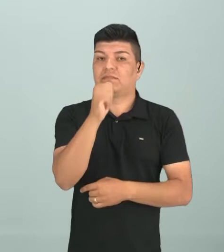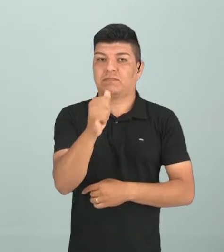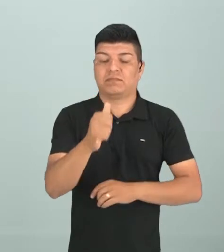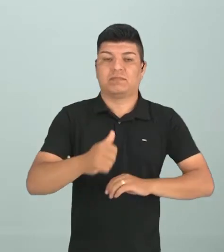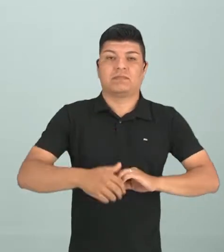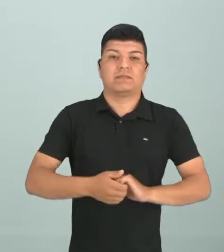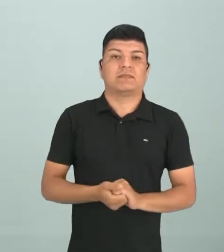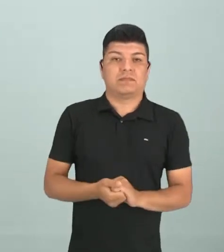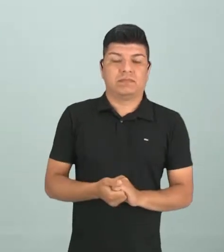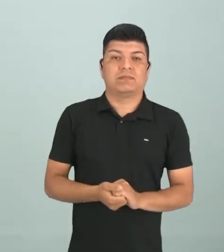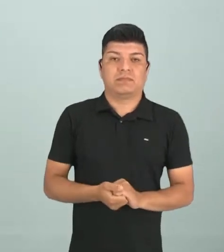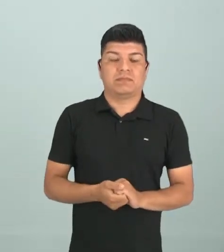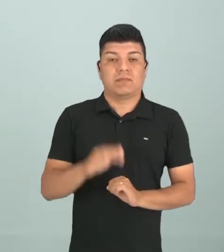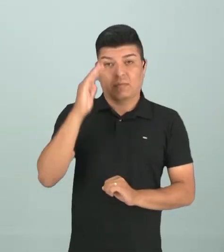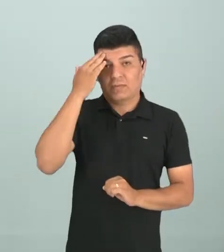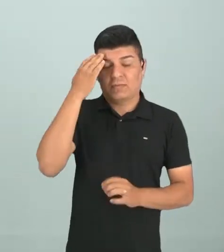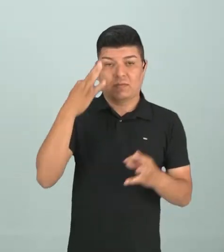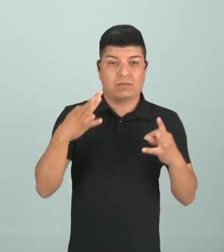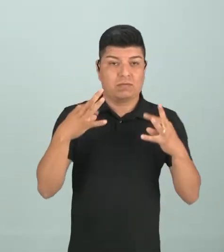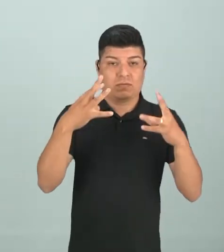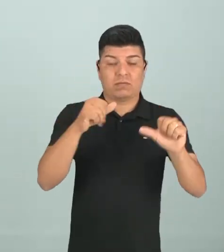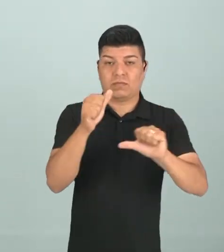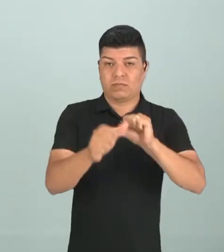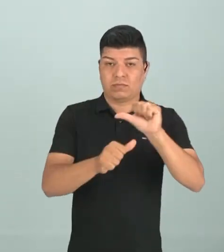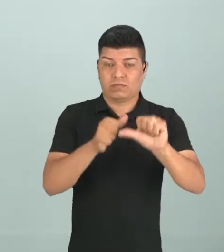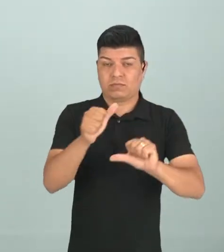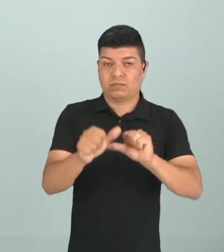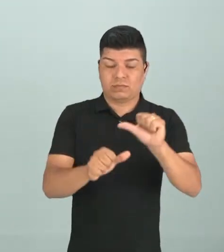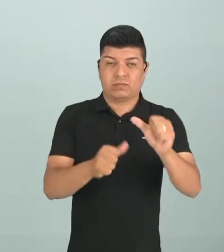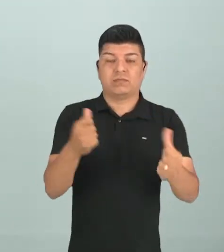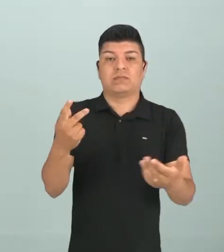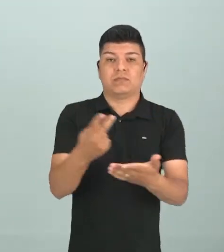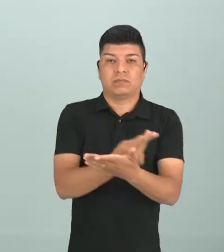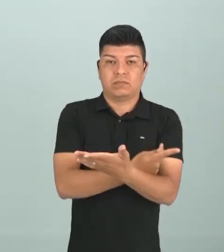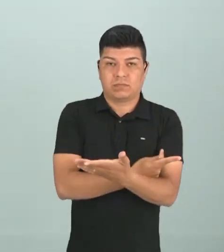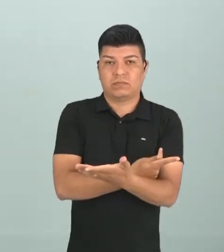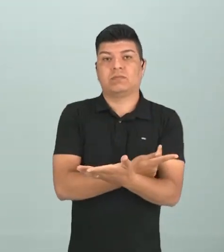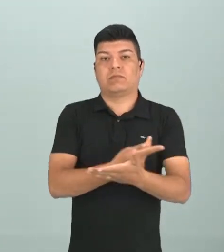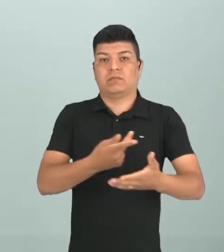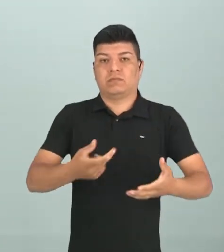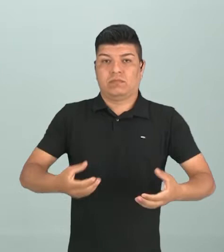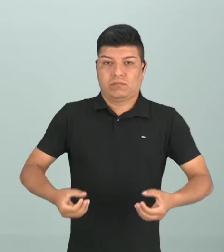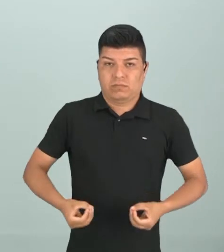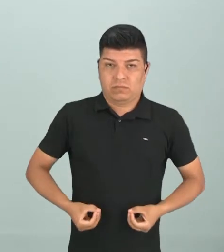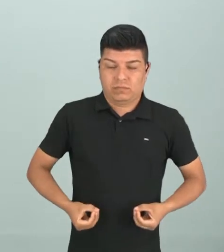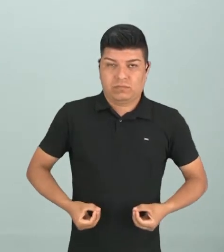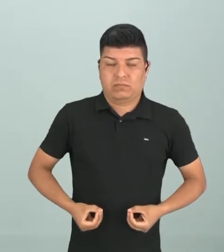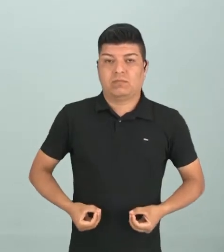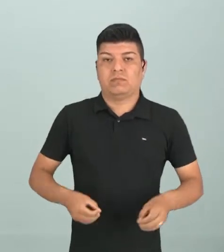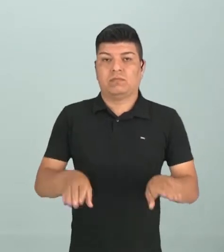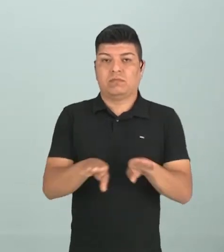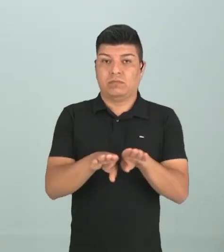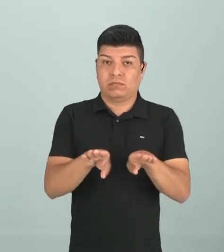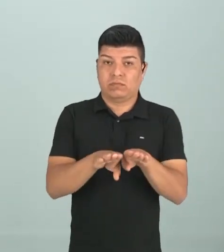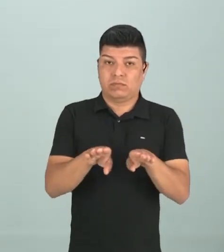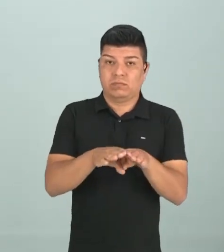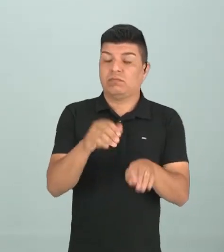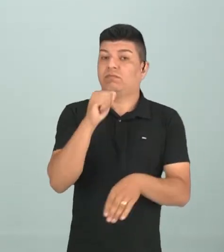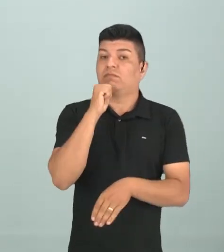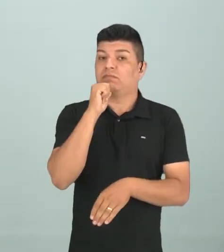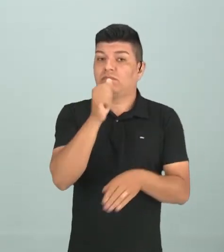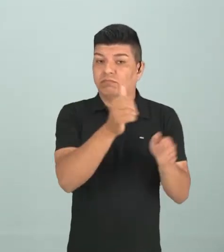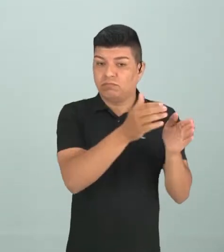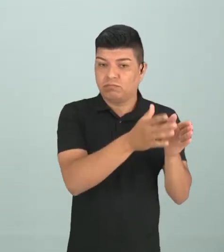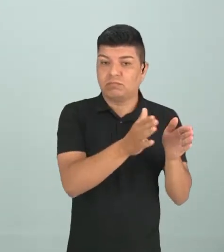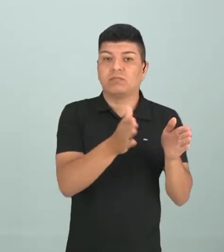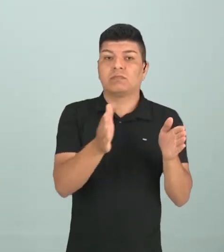menstrual. Nós vamos entender todas as mudanças que ocorrem no ovário, no endométrio e o processo de menstruação que